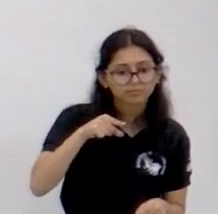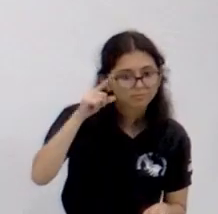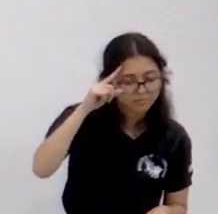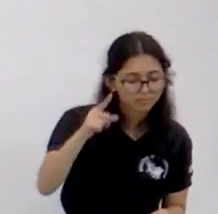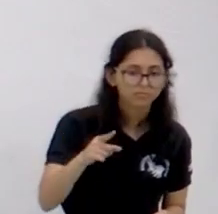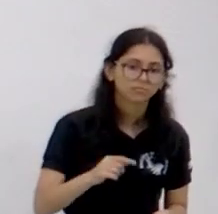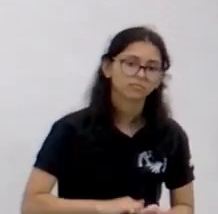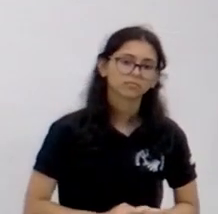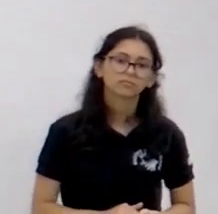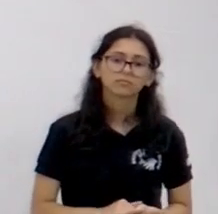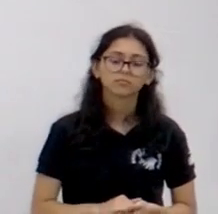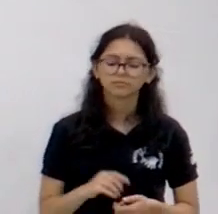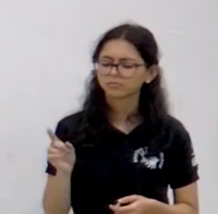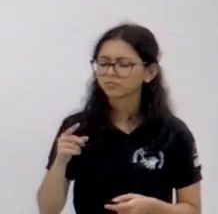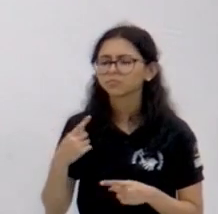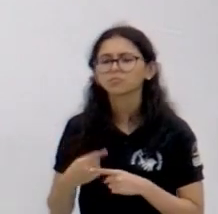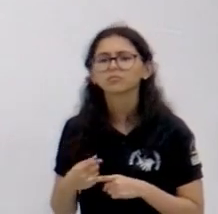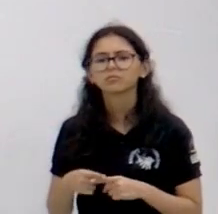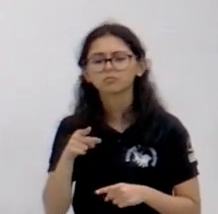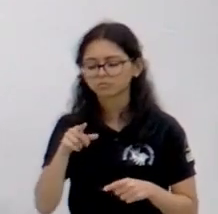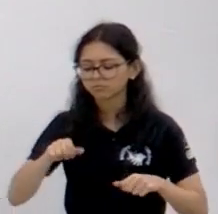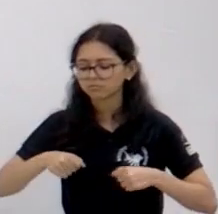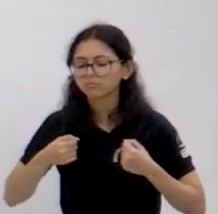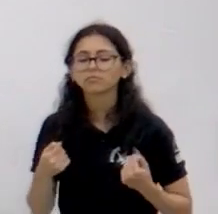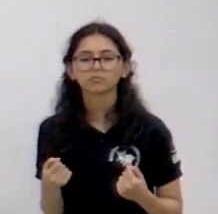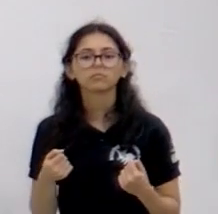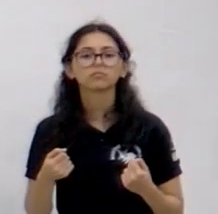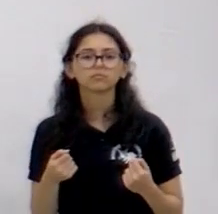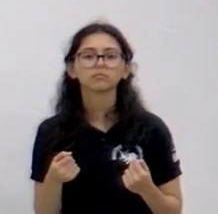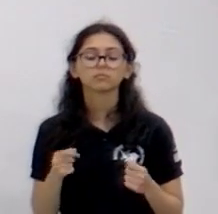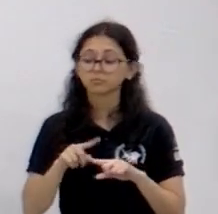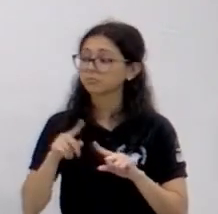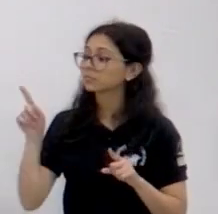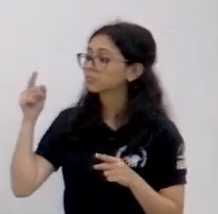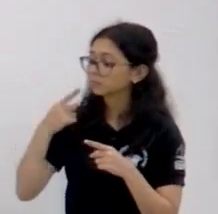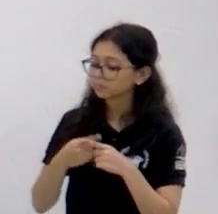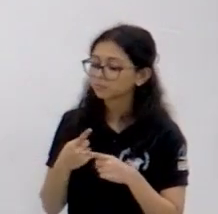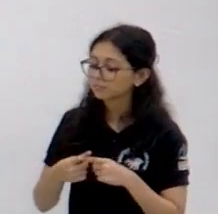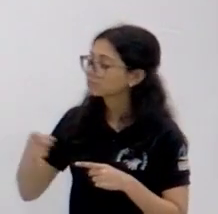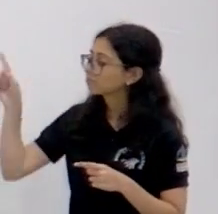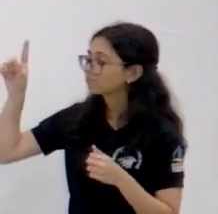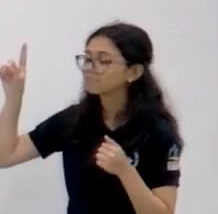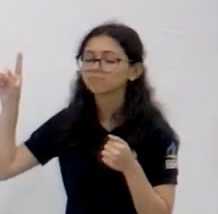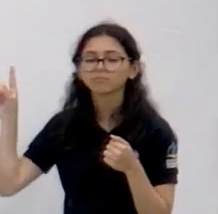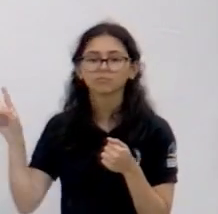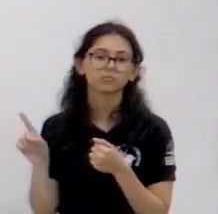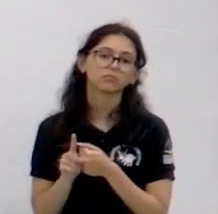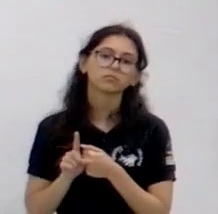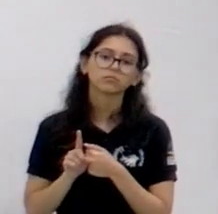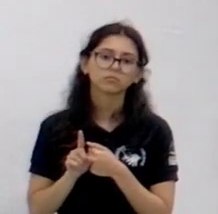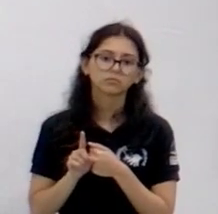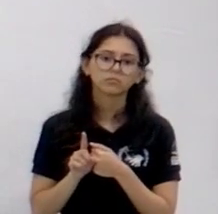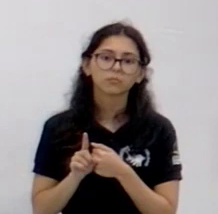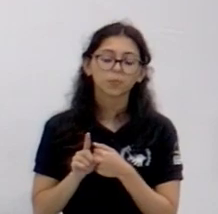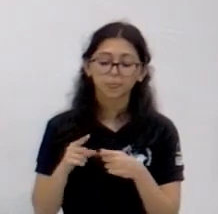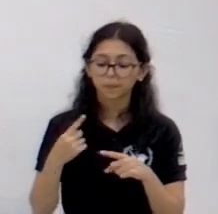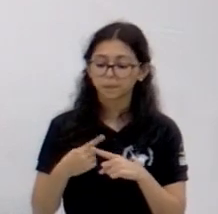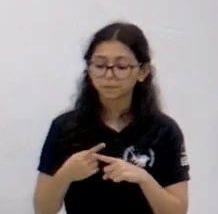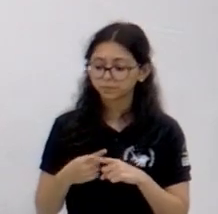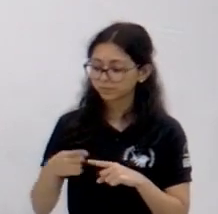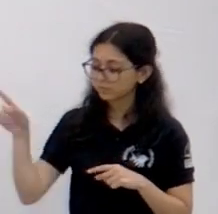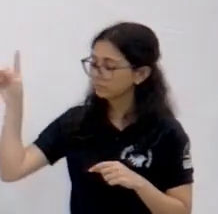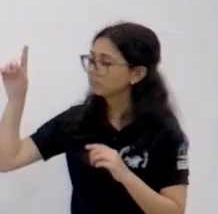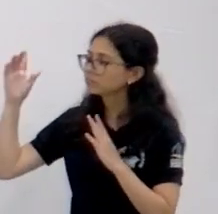não, mas é porque eu estou com você. Não é porque você é o mais corajoso dos homens, mas que a minha presença vai fazer muita